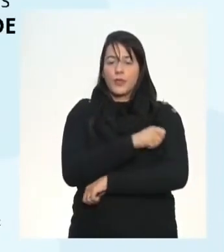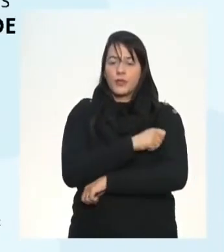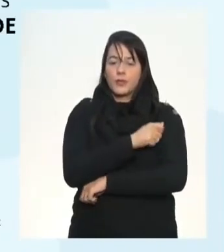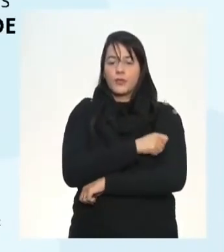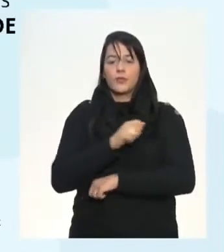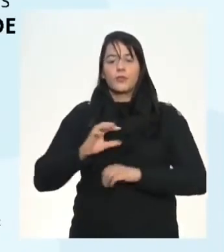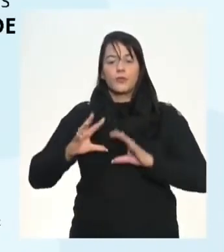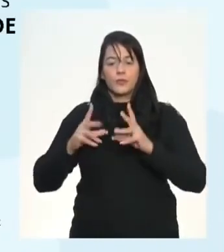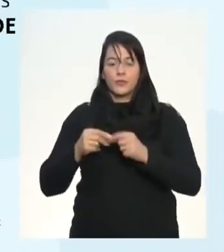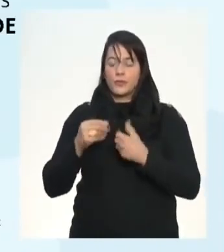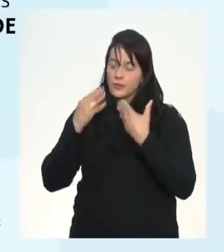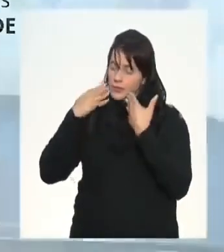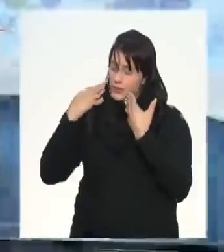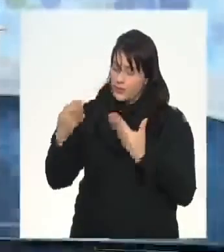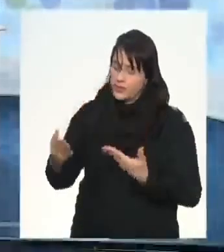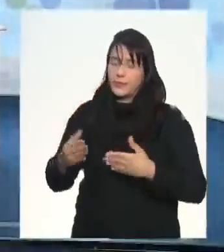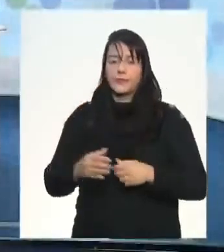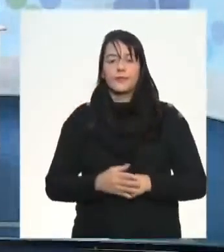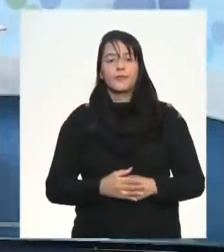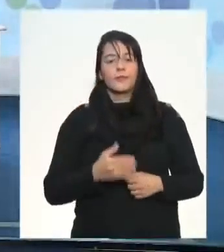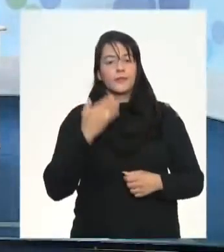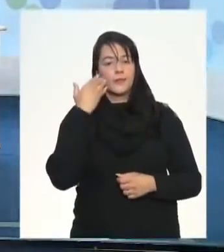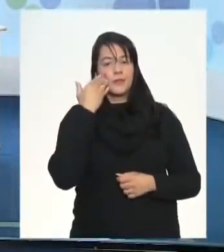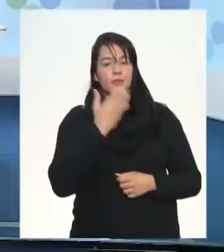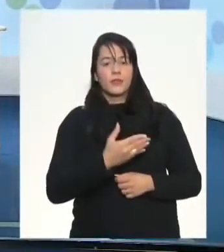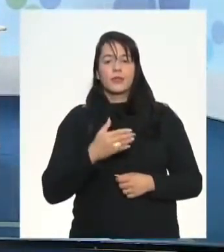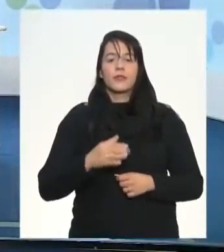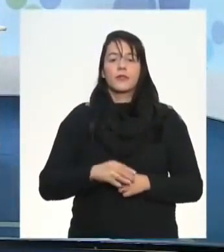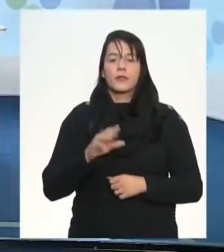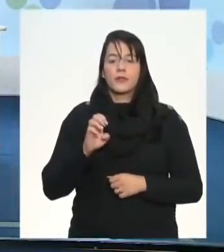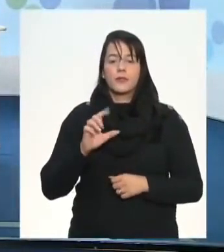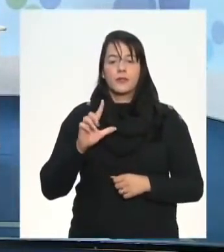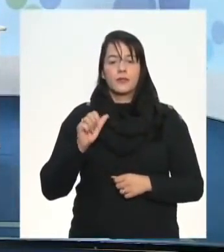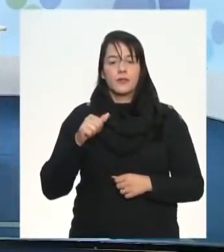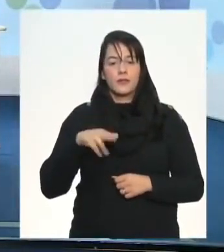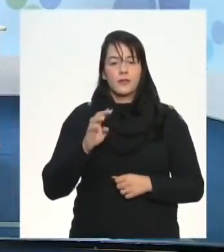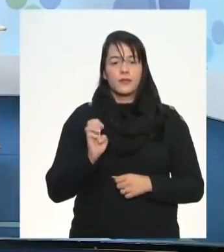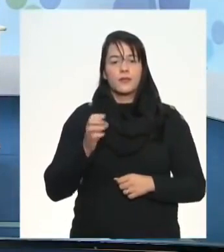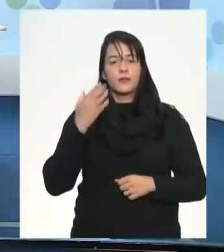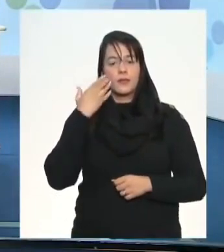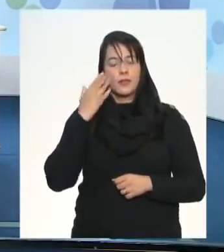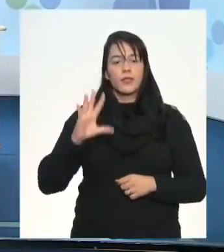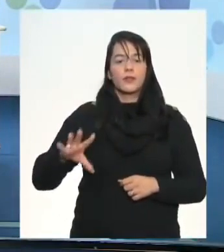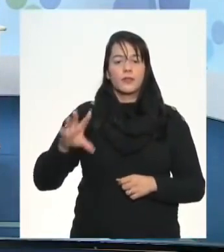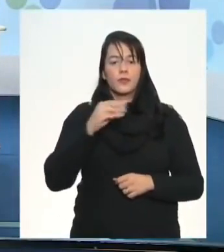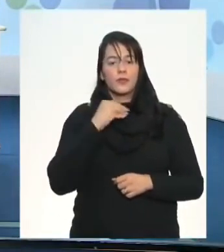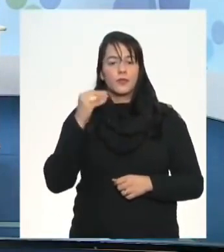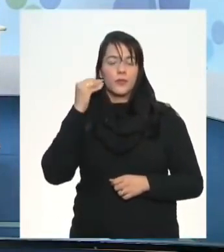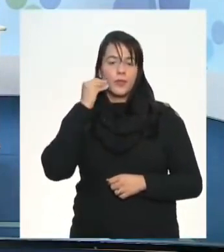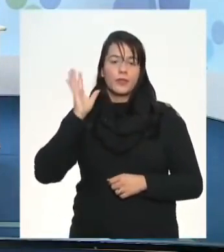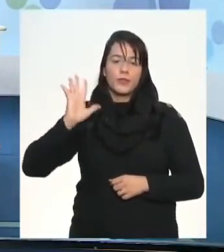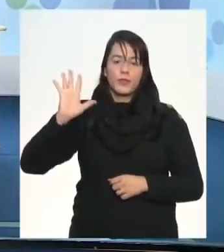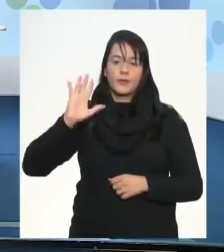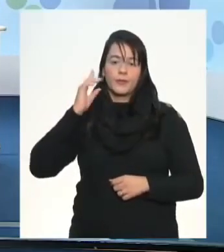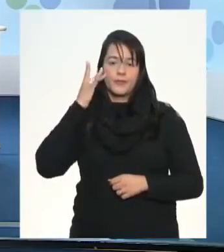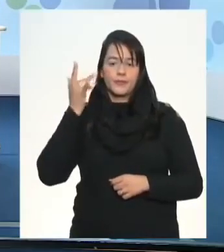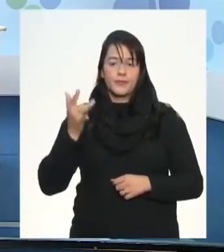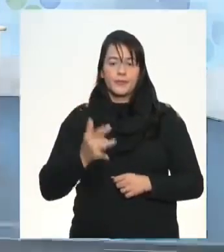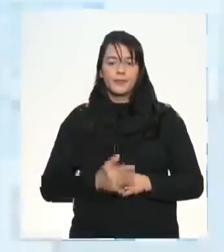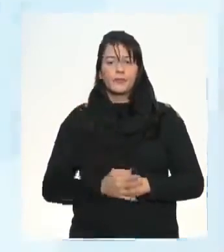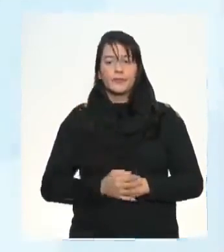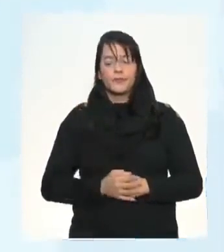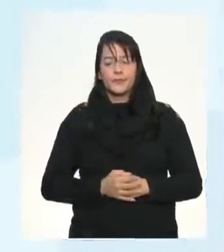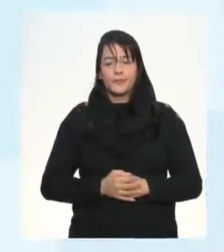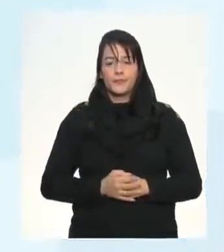alunos, Andréia. Obrigada, Elaine. Obrigada, sexto ano, professores e alunos. Obrigada, produção. Beijo para vocês e até amanhã. Tchau, tchau.